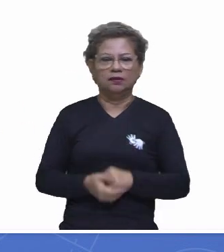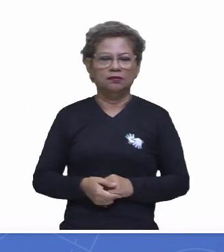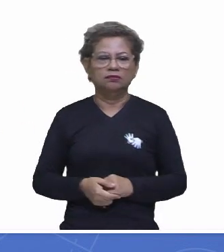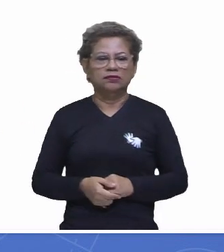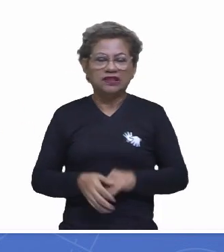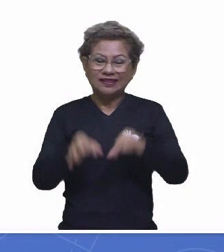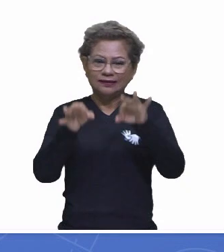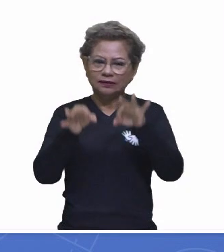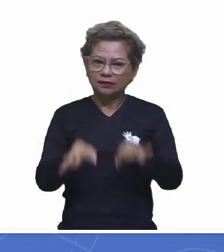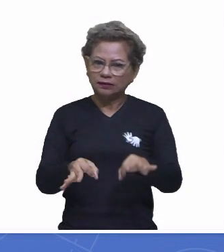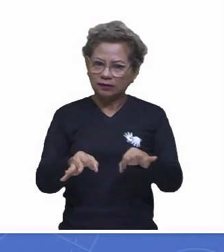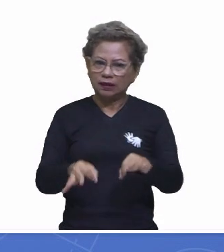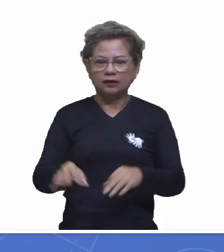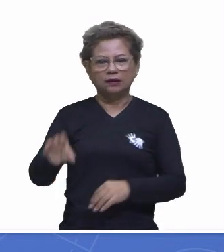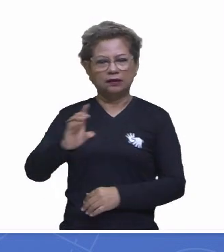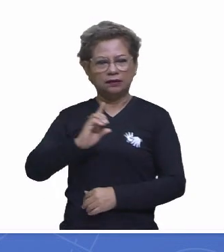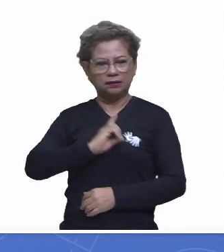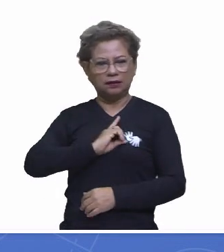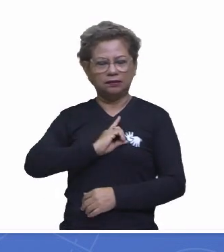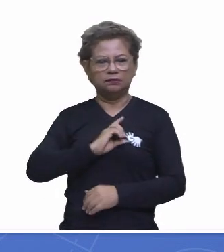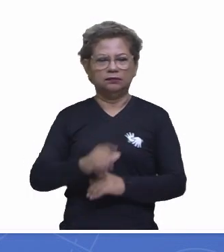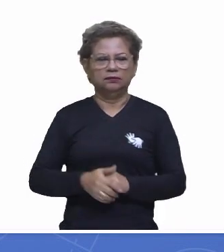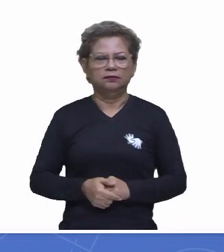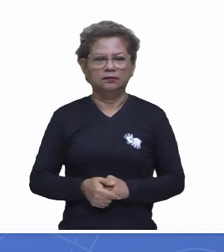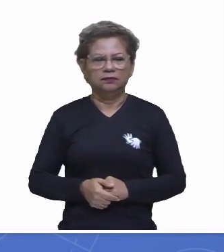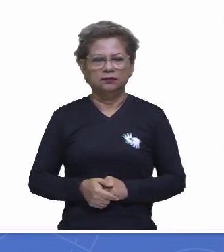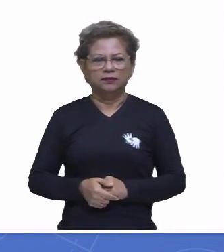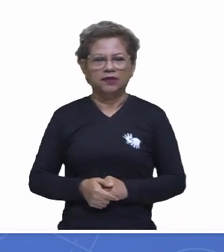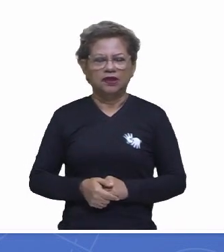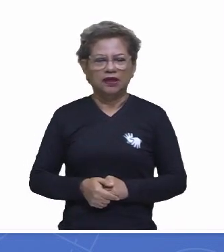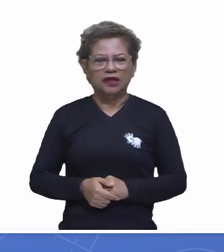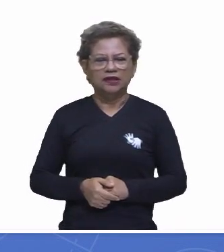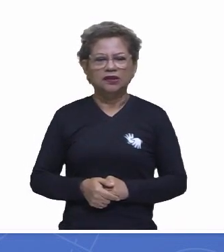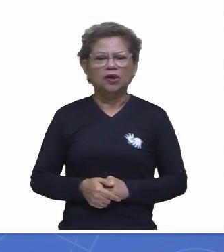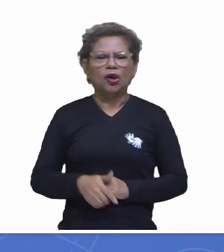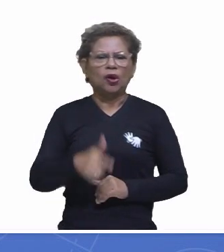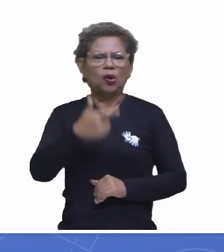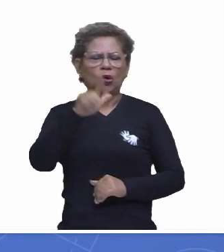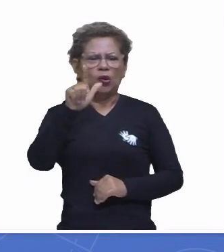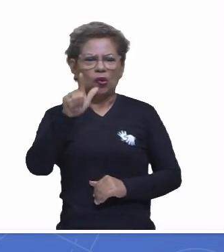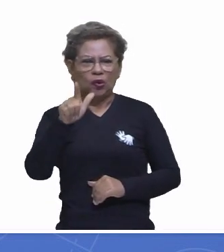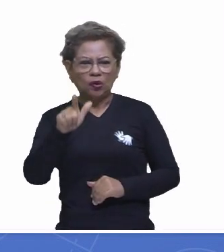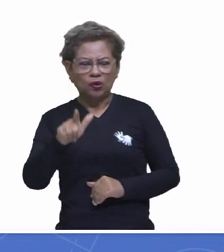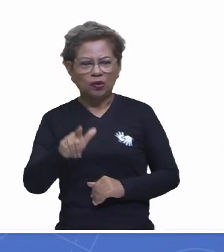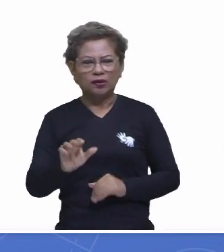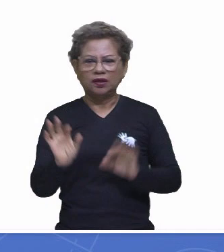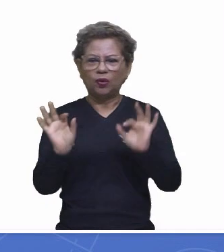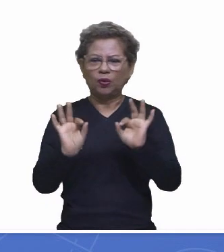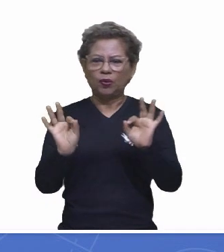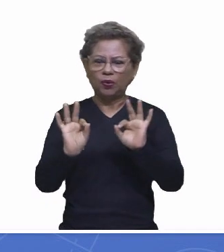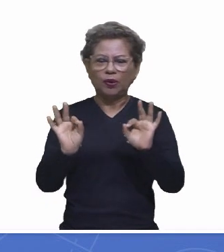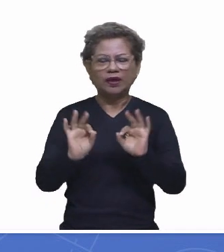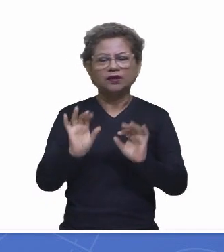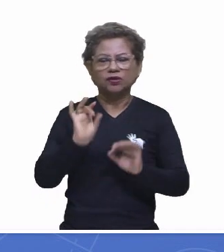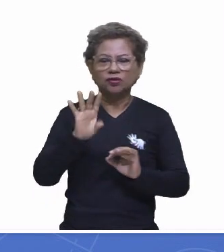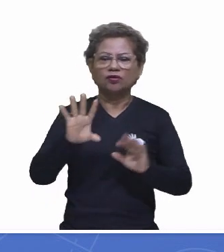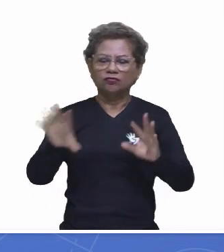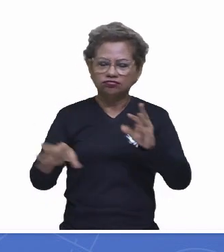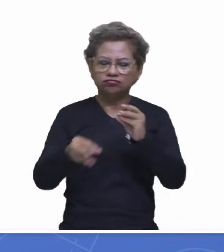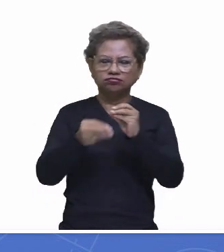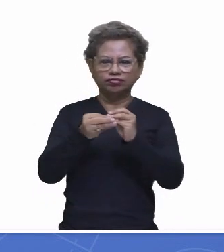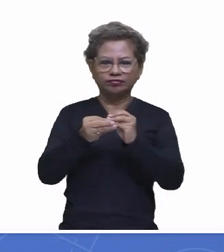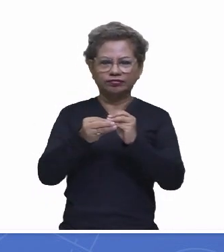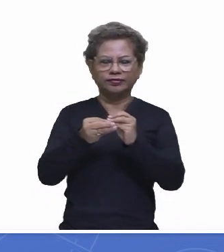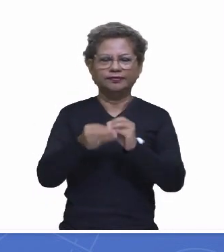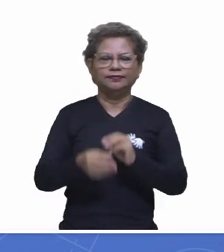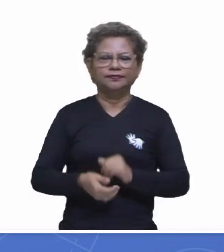questão é a letra D. As demais alternativas, elas se apresentam como consequências desta relação.